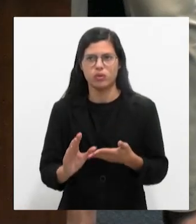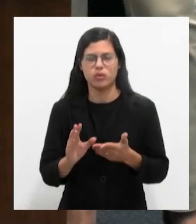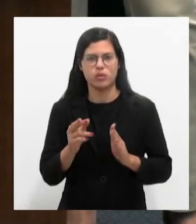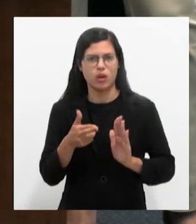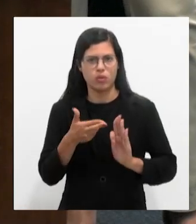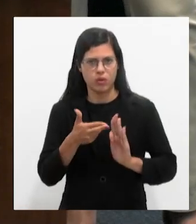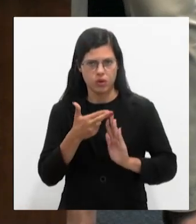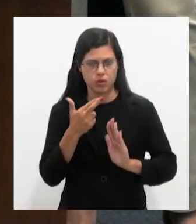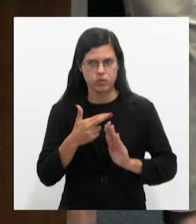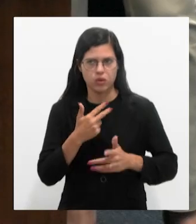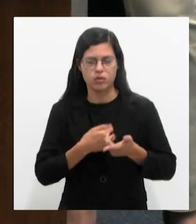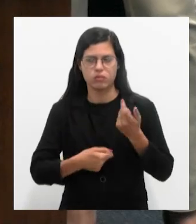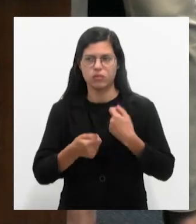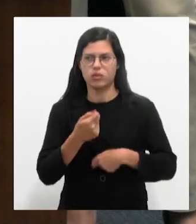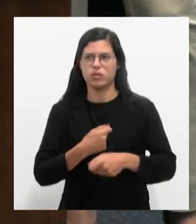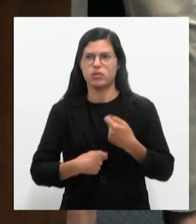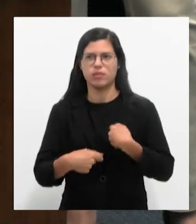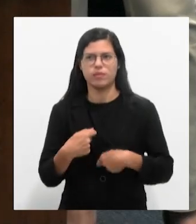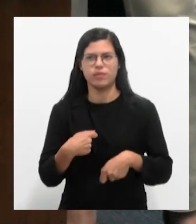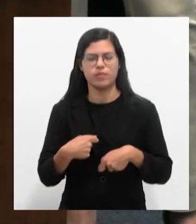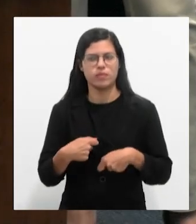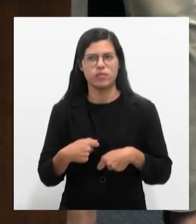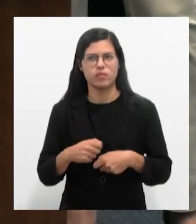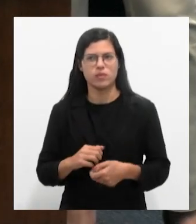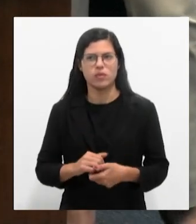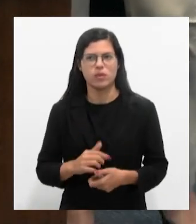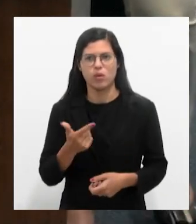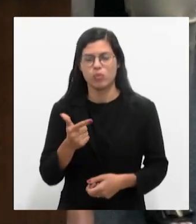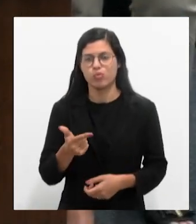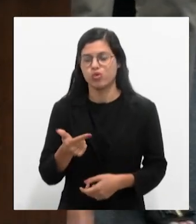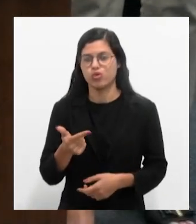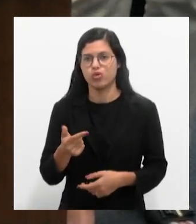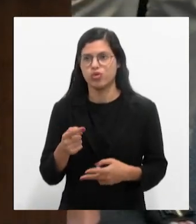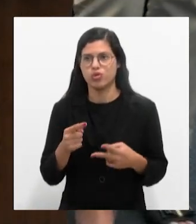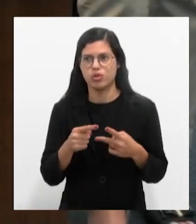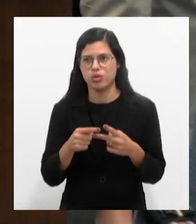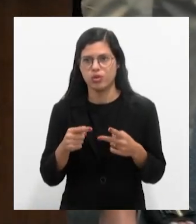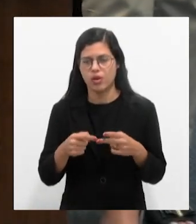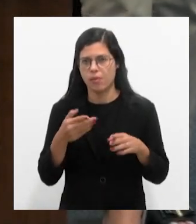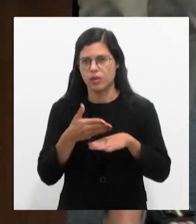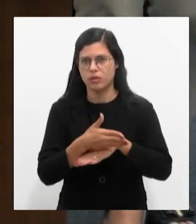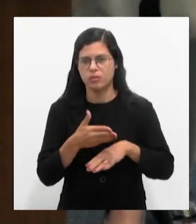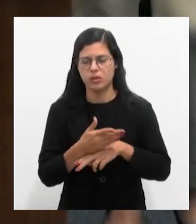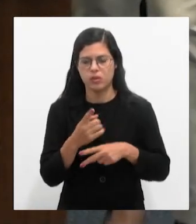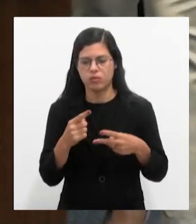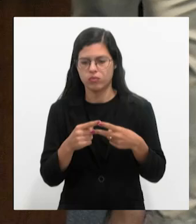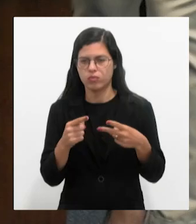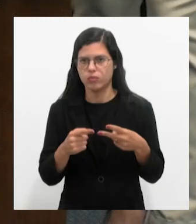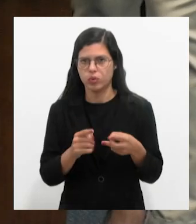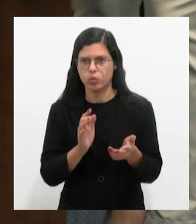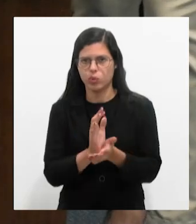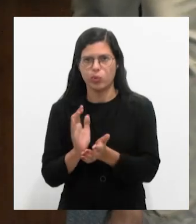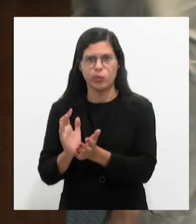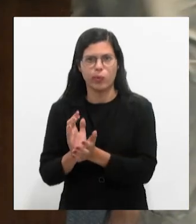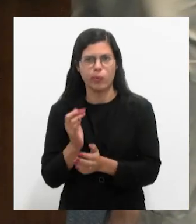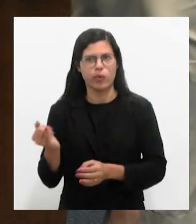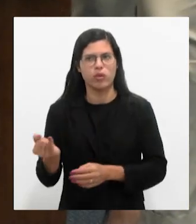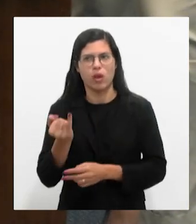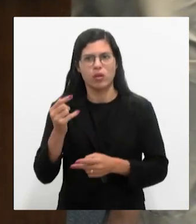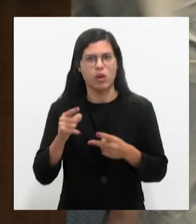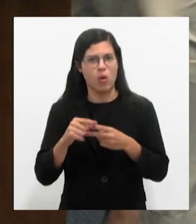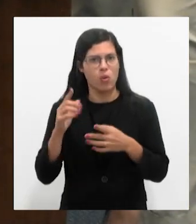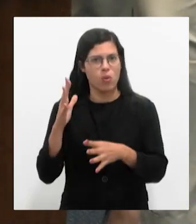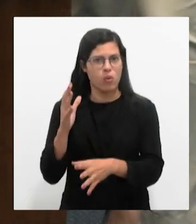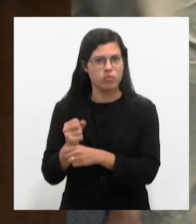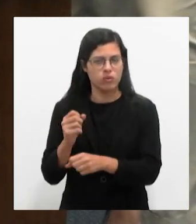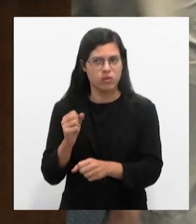Administrativo, ele não contava com a presença de duas classes muito importantes, que são os